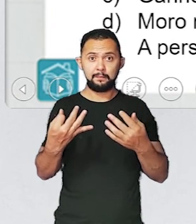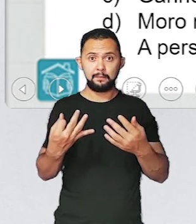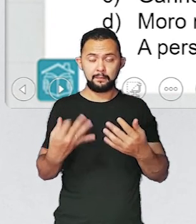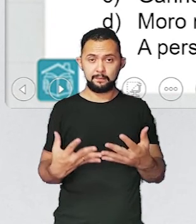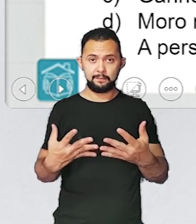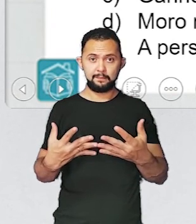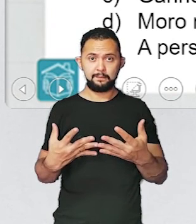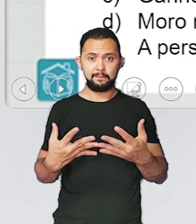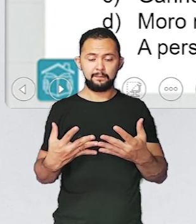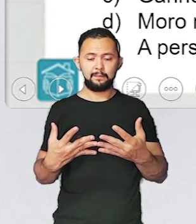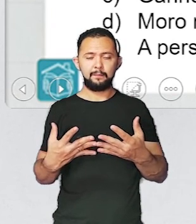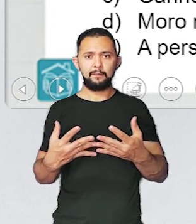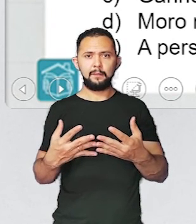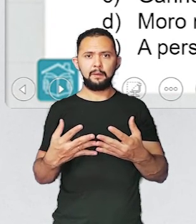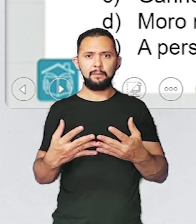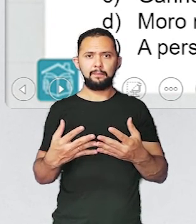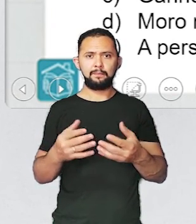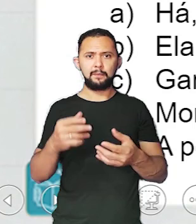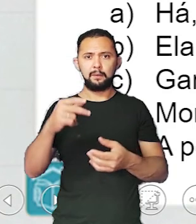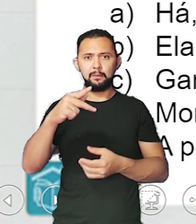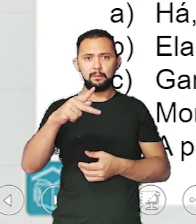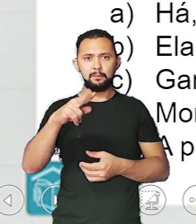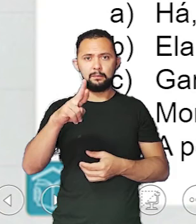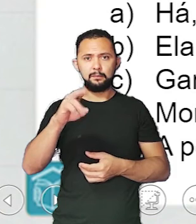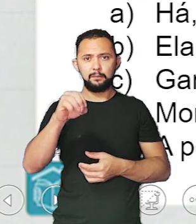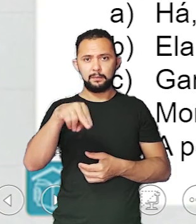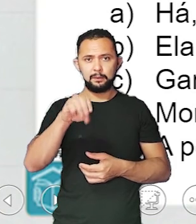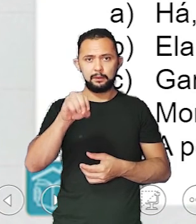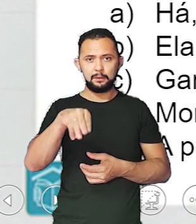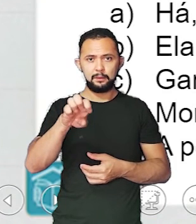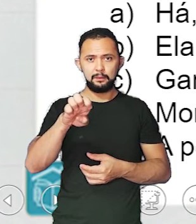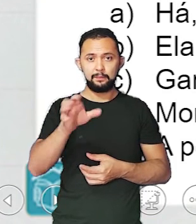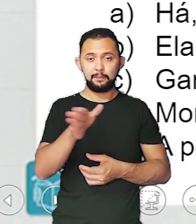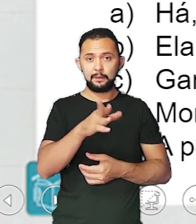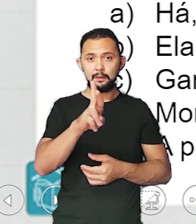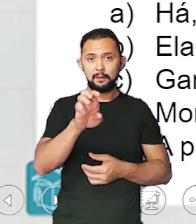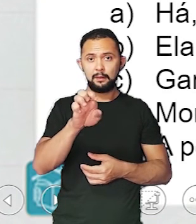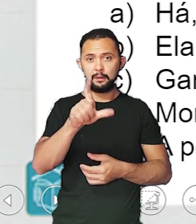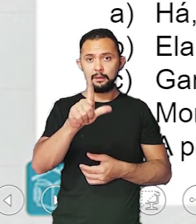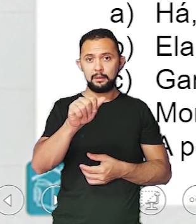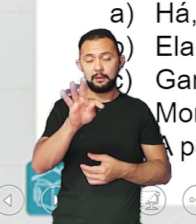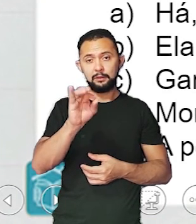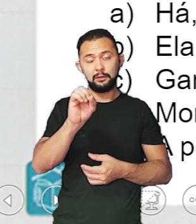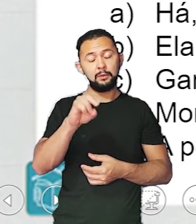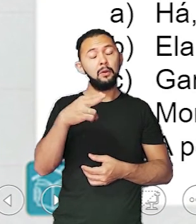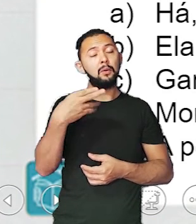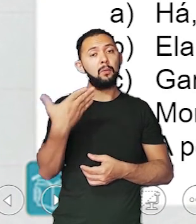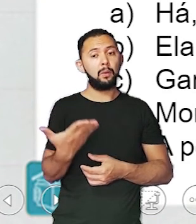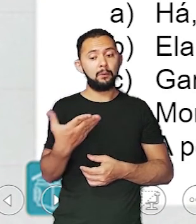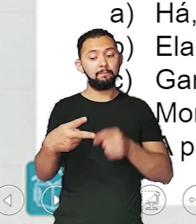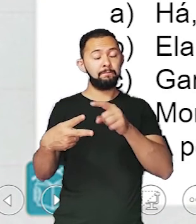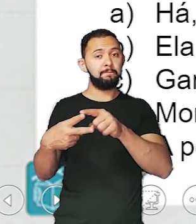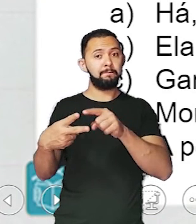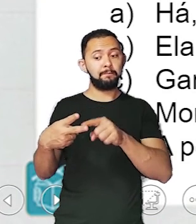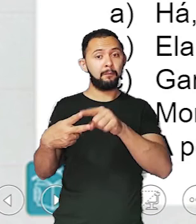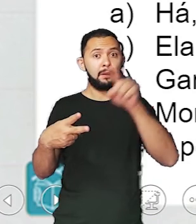retomada. Pronome relativo. E mais uma vez, vamos observar agora. Explicativo ou restritivo? A ausência